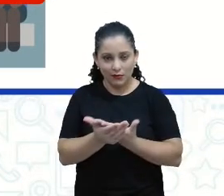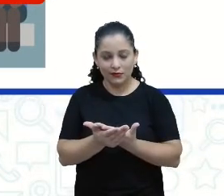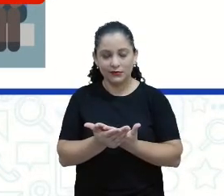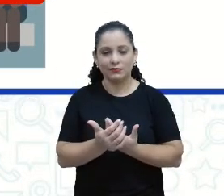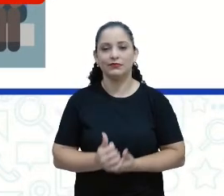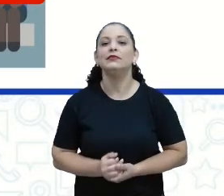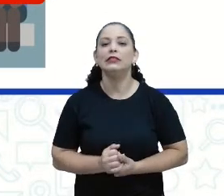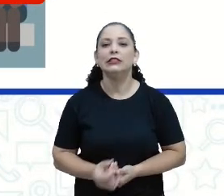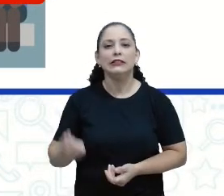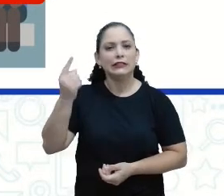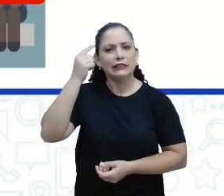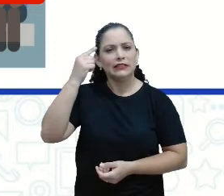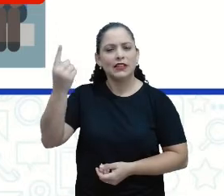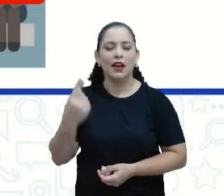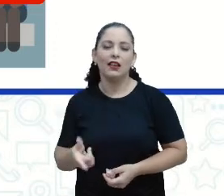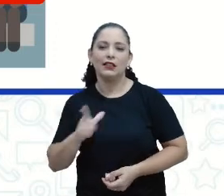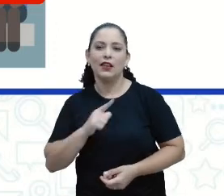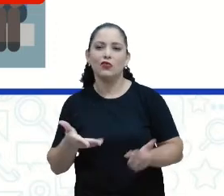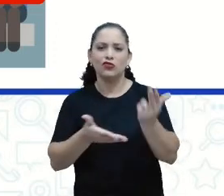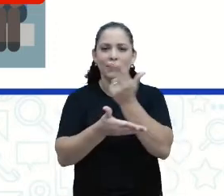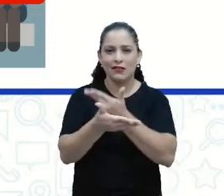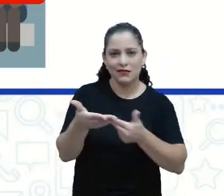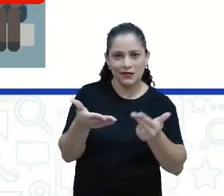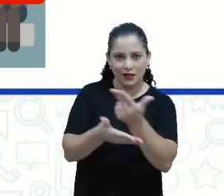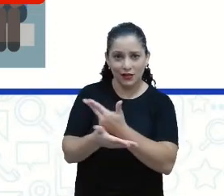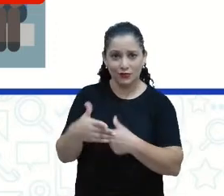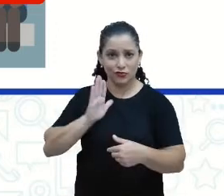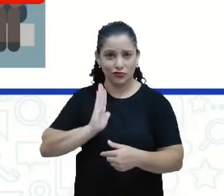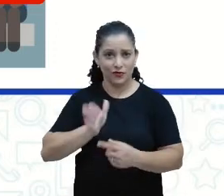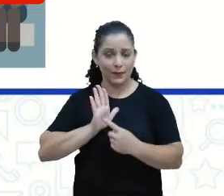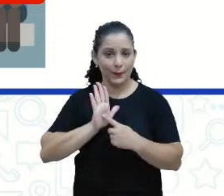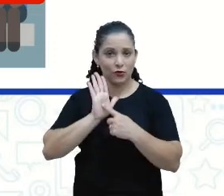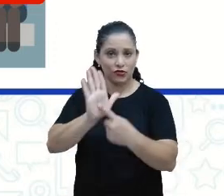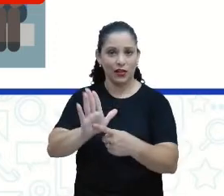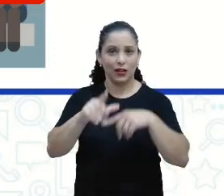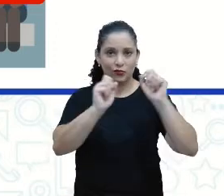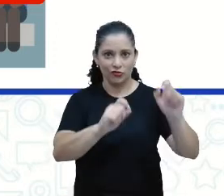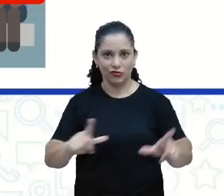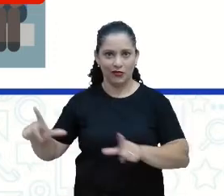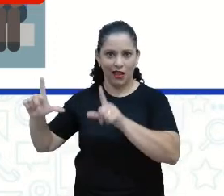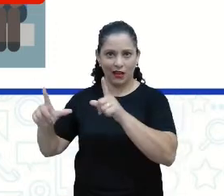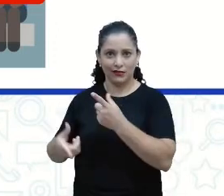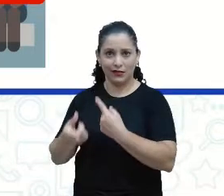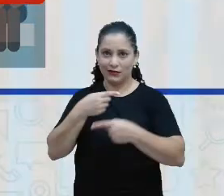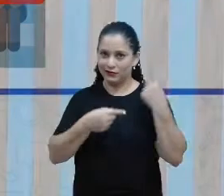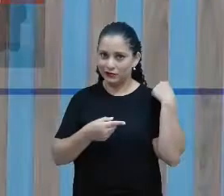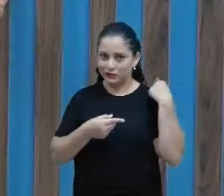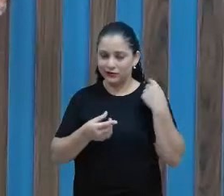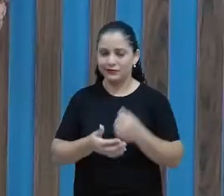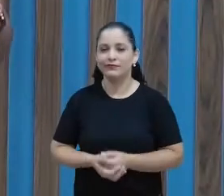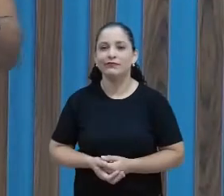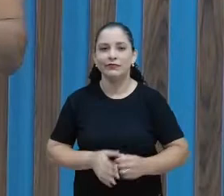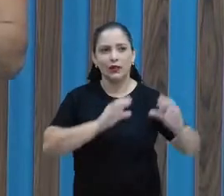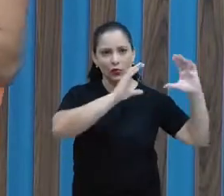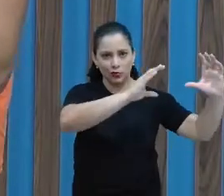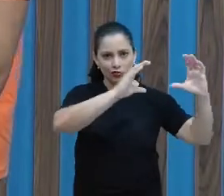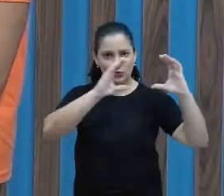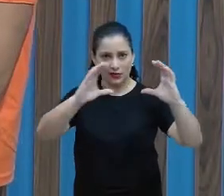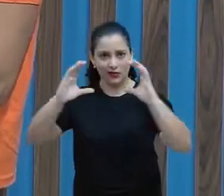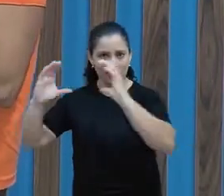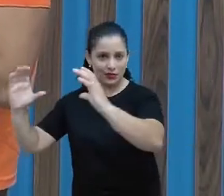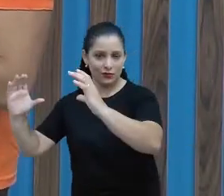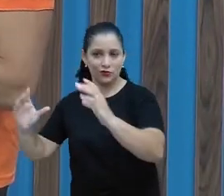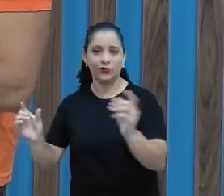essa ideia aí dos desenhos que eu coloquei para vocês no slide aí anterior, tá? Do lado dos círculos, a gente